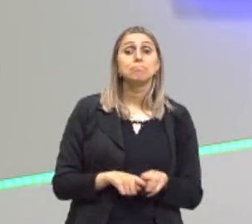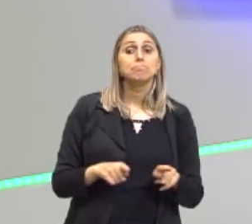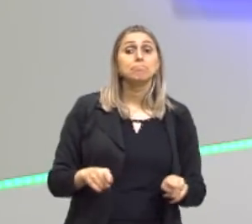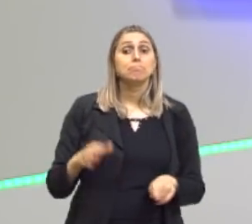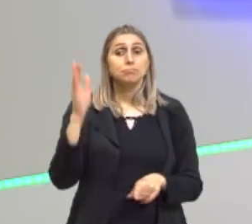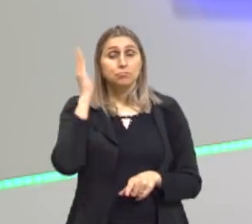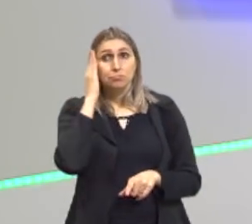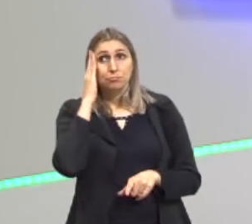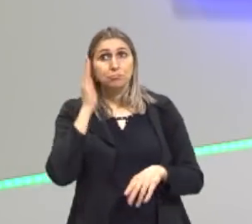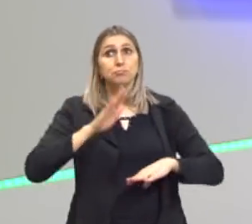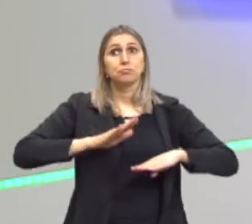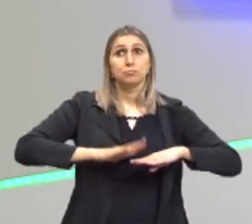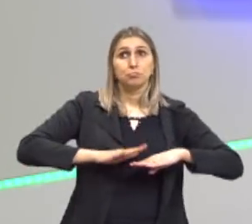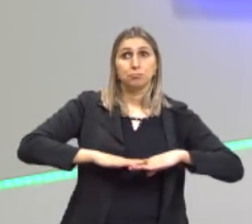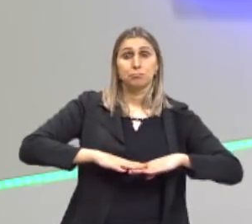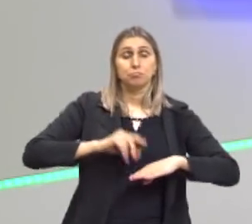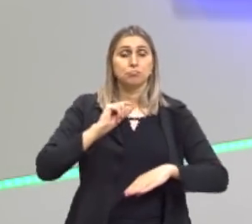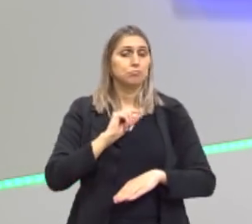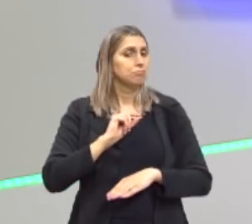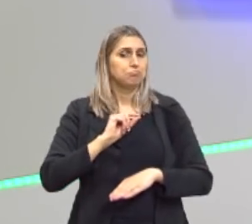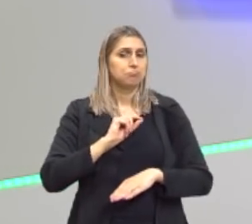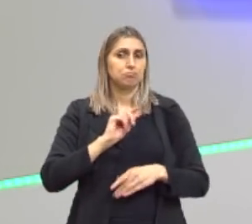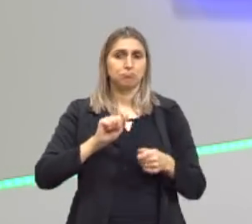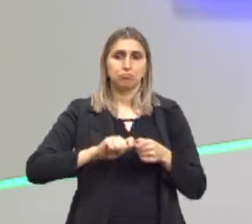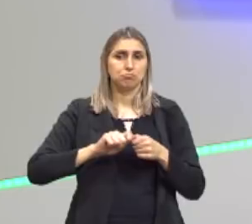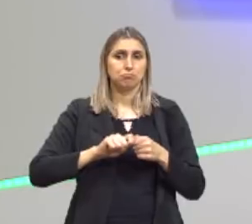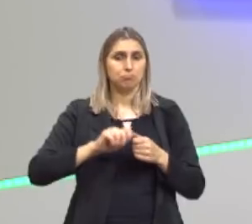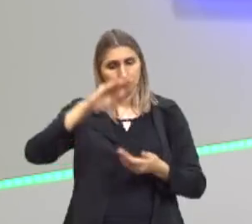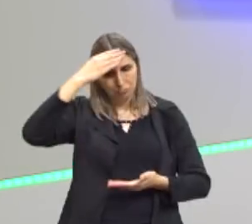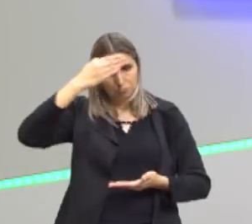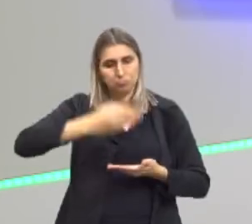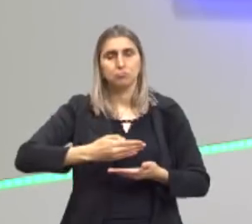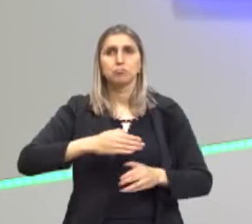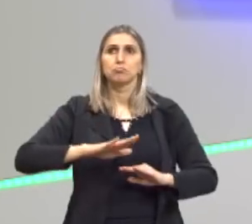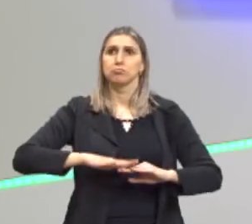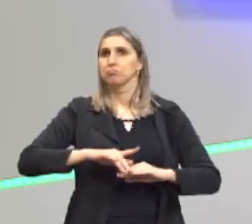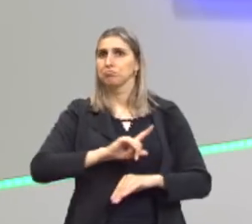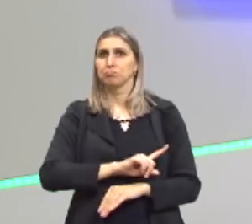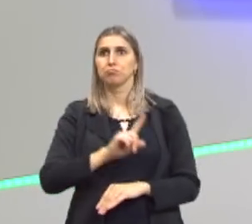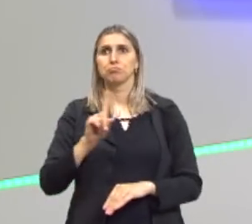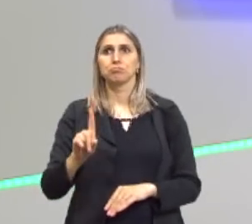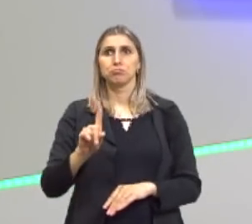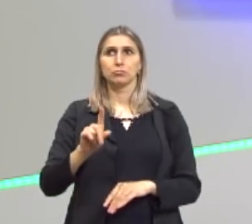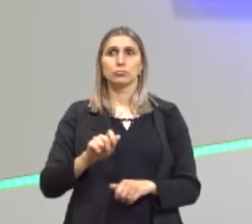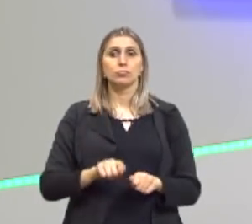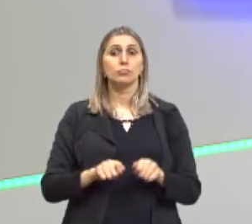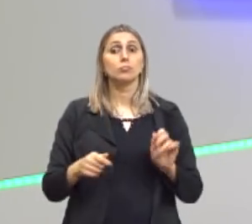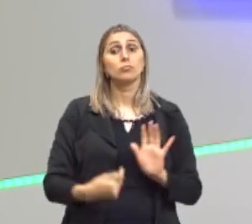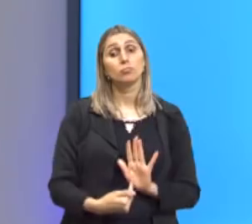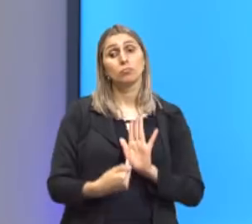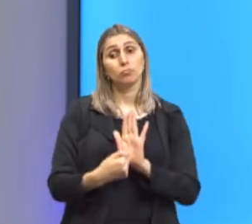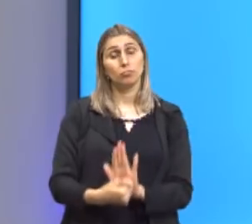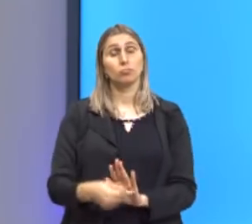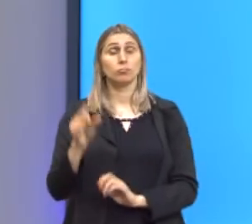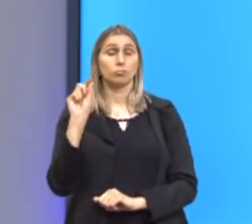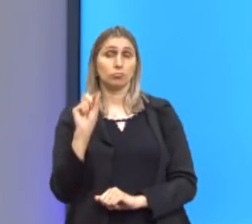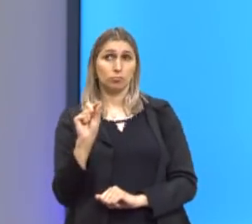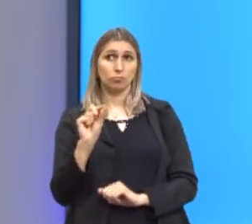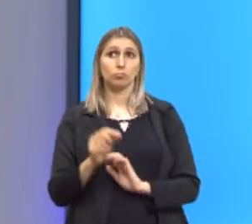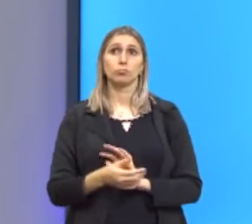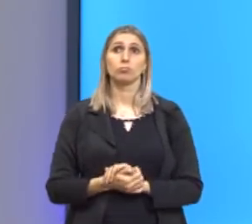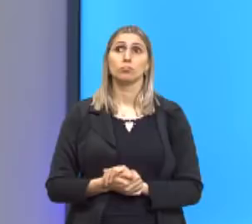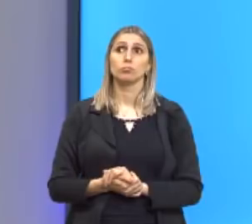aqui matematicamente, que a gente não vai fazer essa comprovação matemática, mas vamos demonstrar